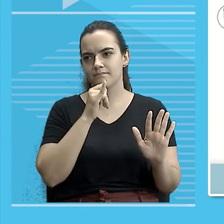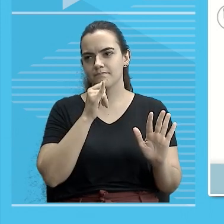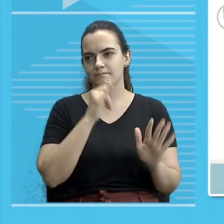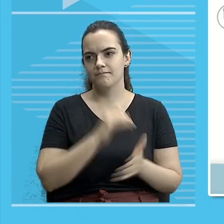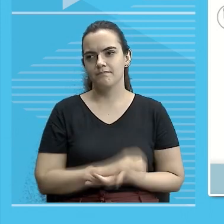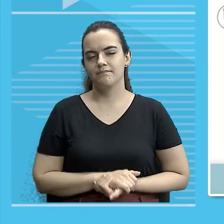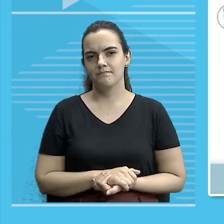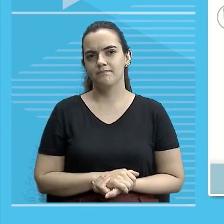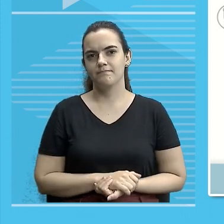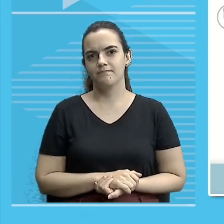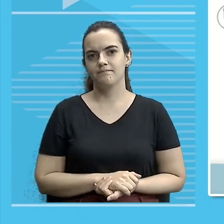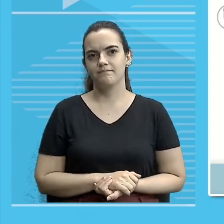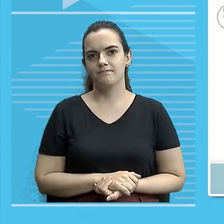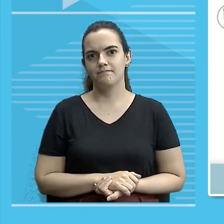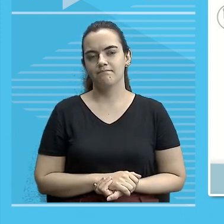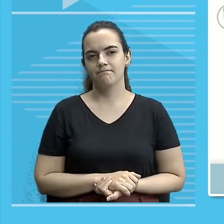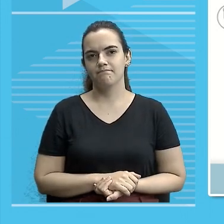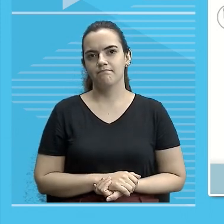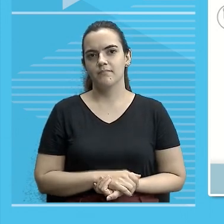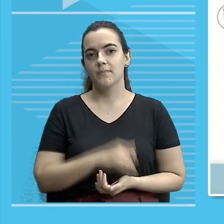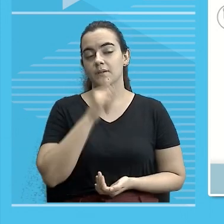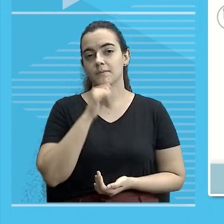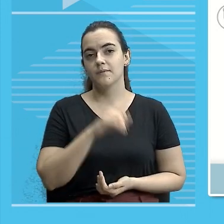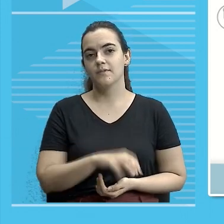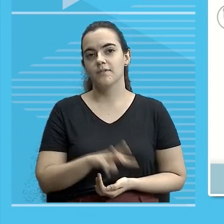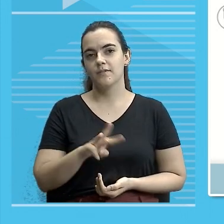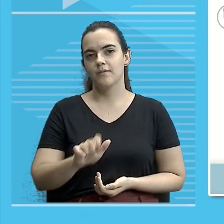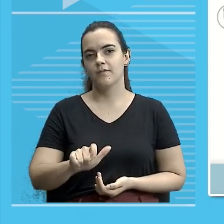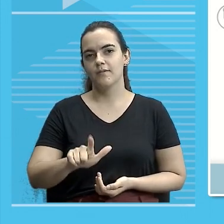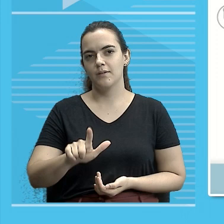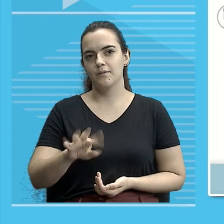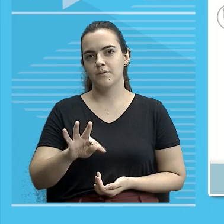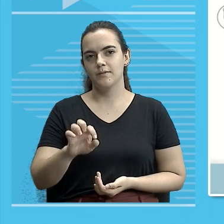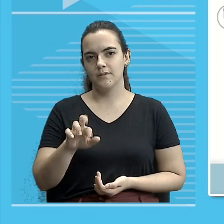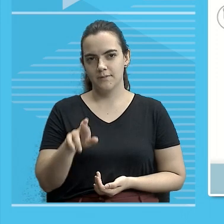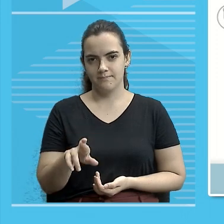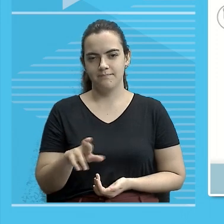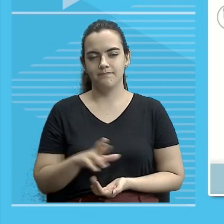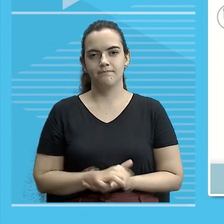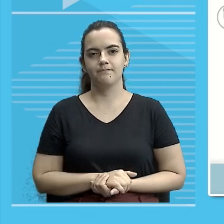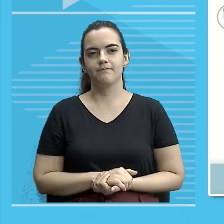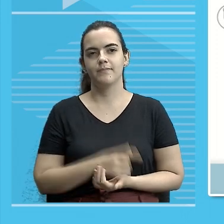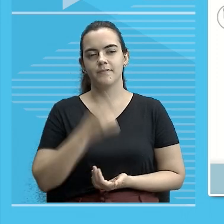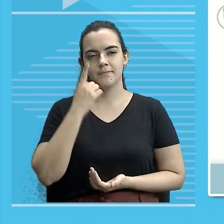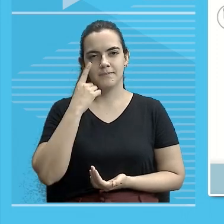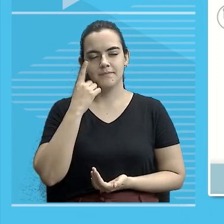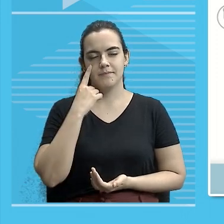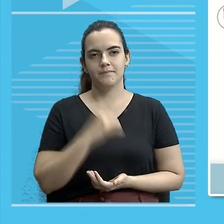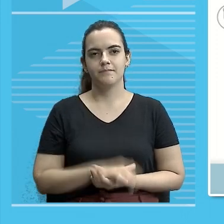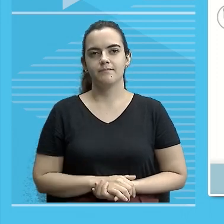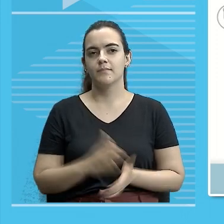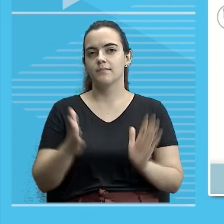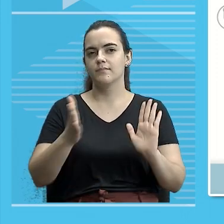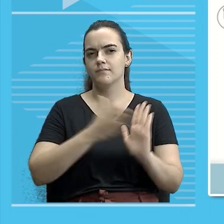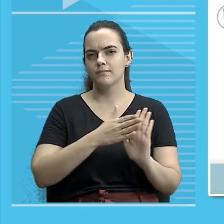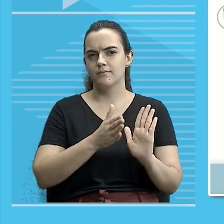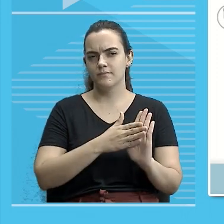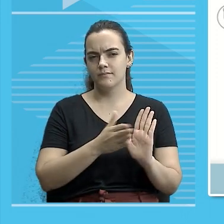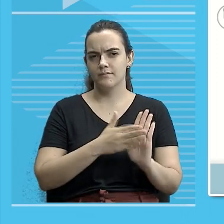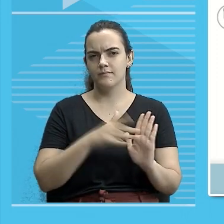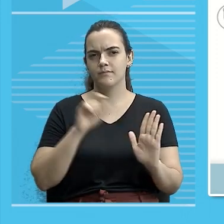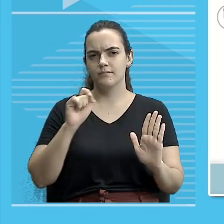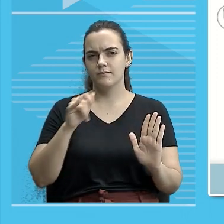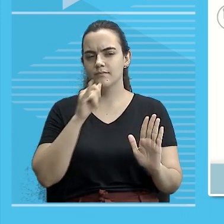ele por exemplo Valter vamos ver aqui a primeira propôs A trilogia